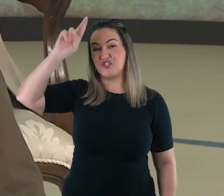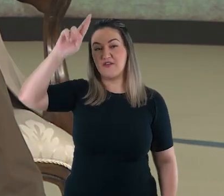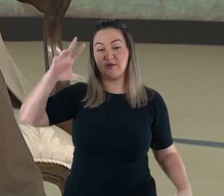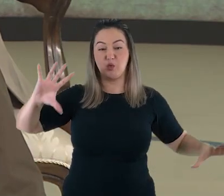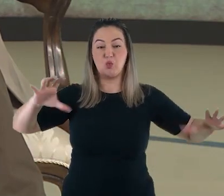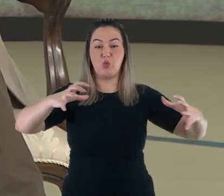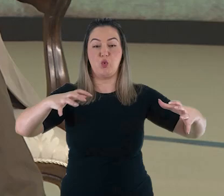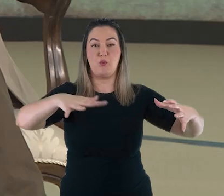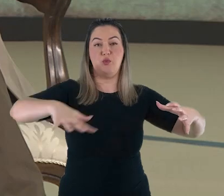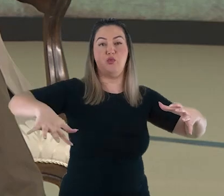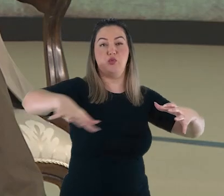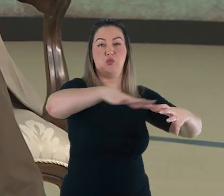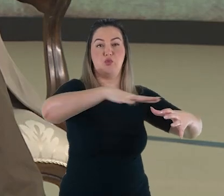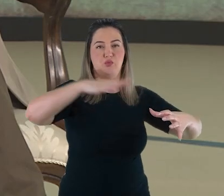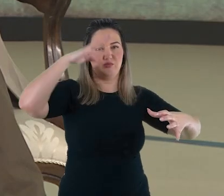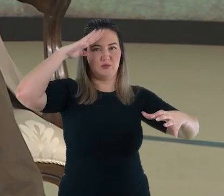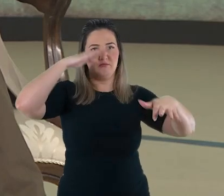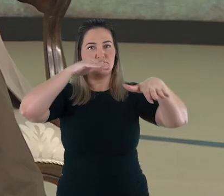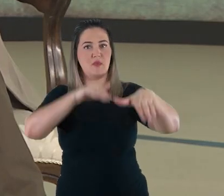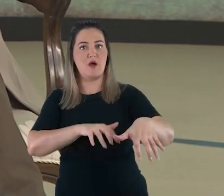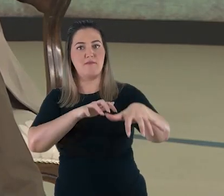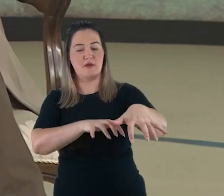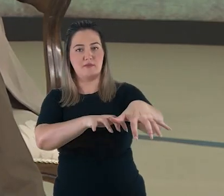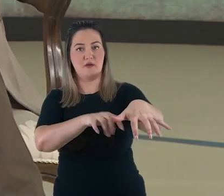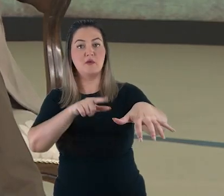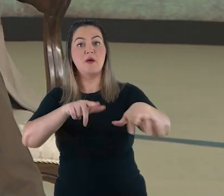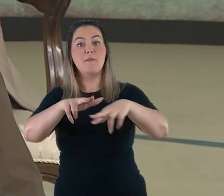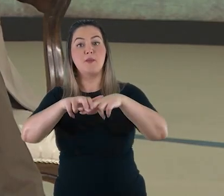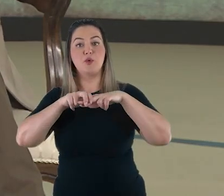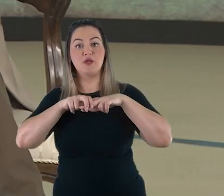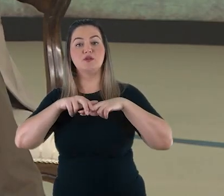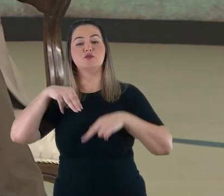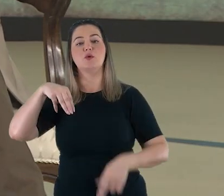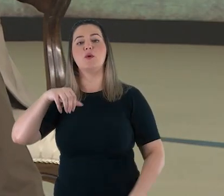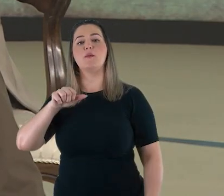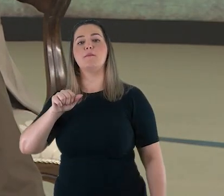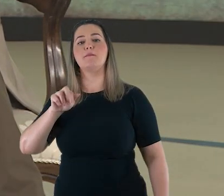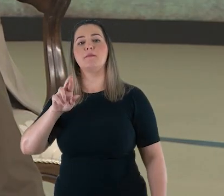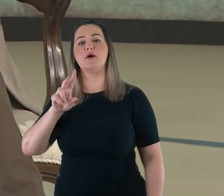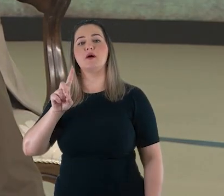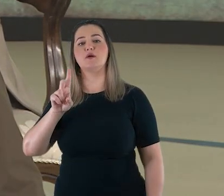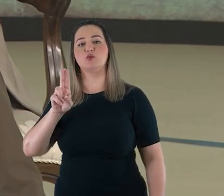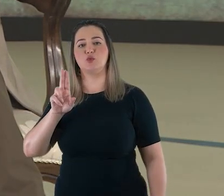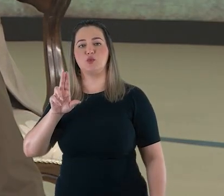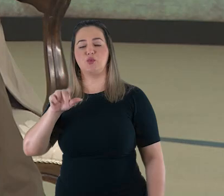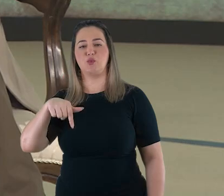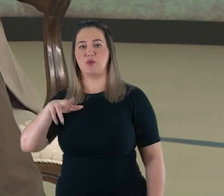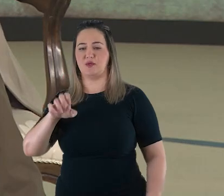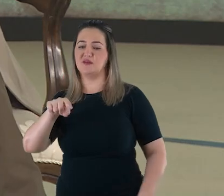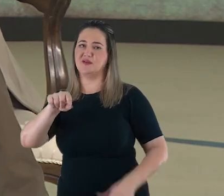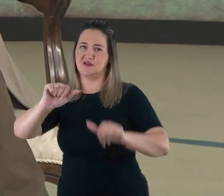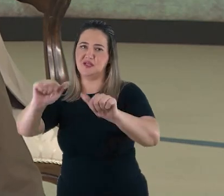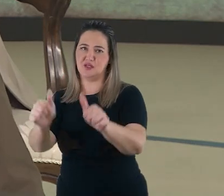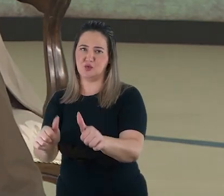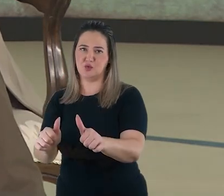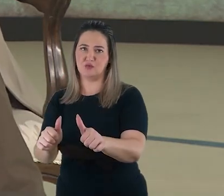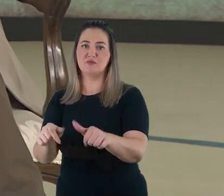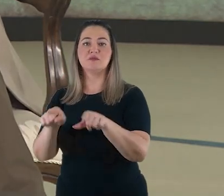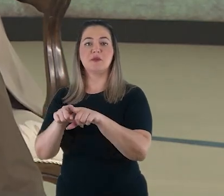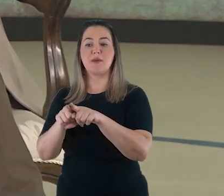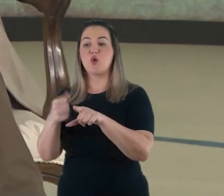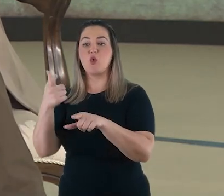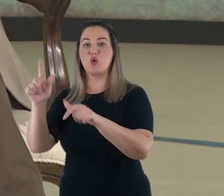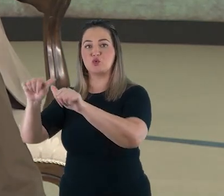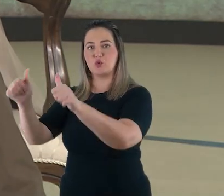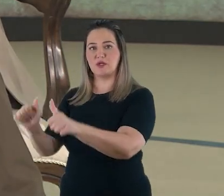assírio-babilônico. Depois dele é que Marduk acabou ocupando essa posição. tá bom? E Assur também entre os assírios.